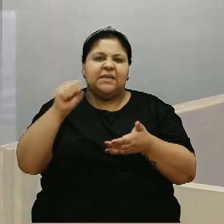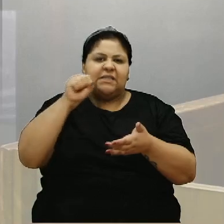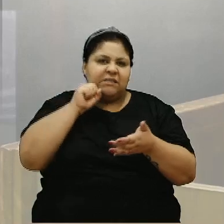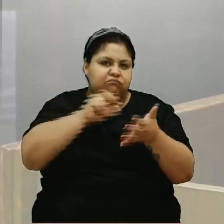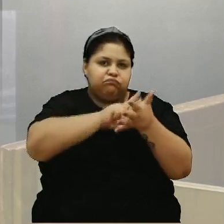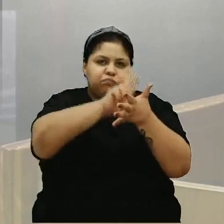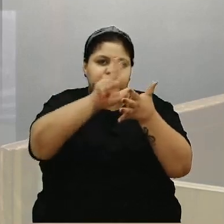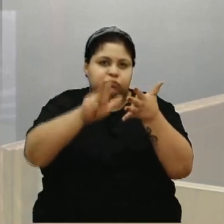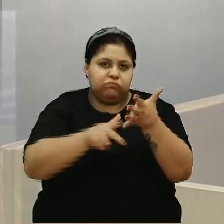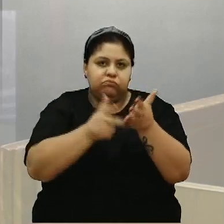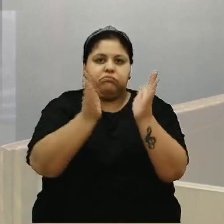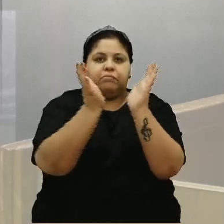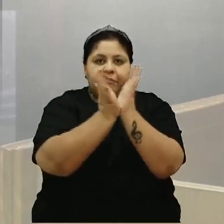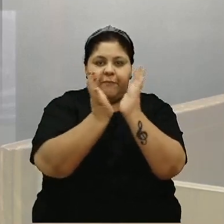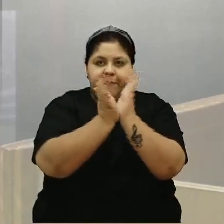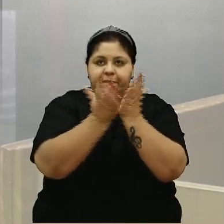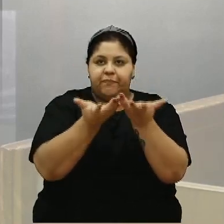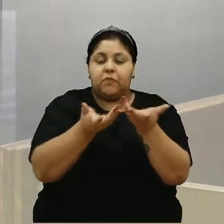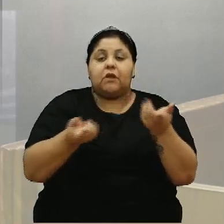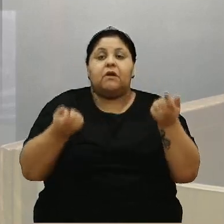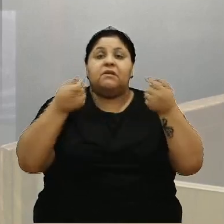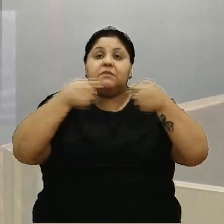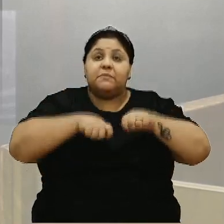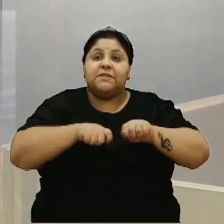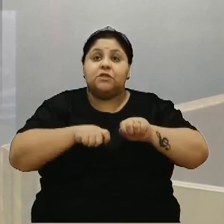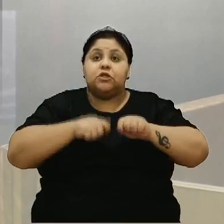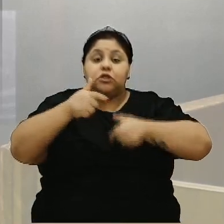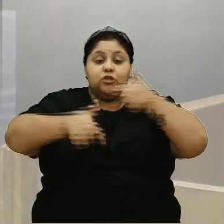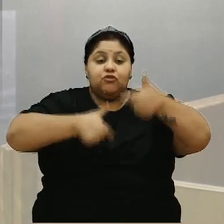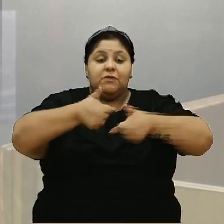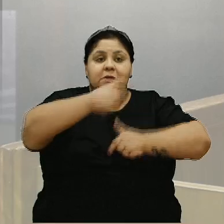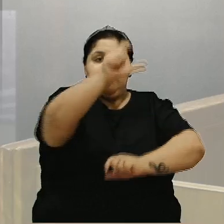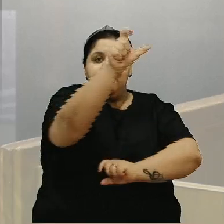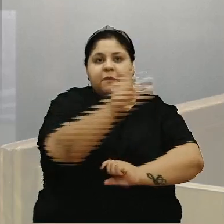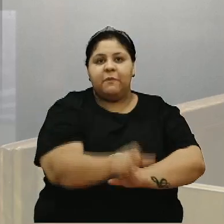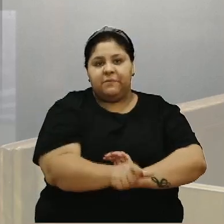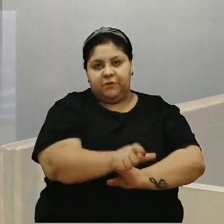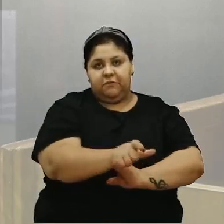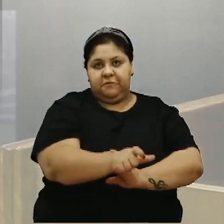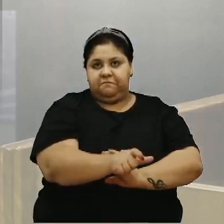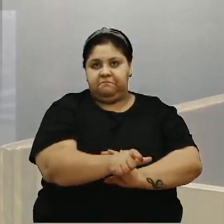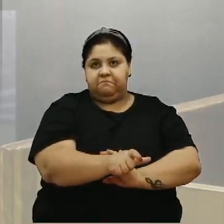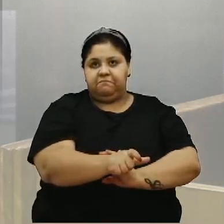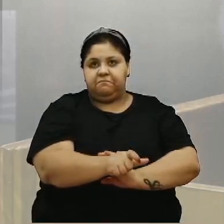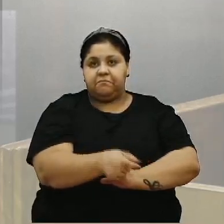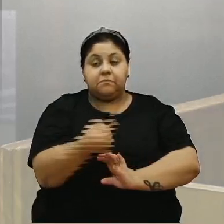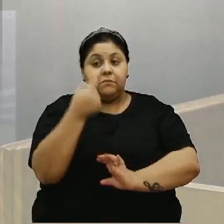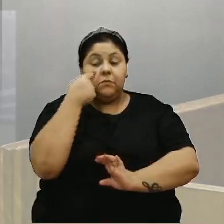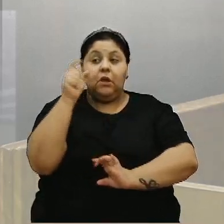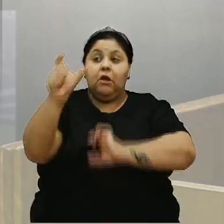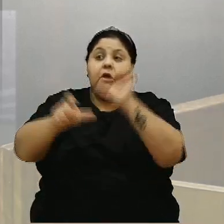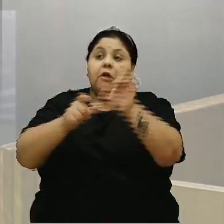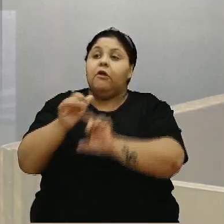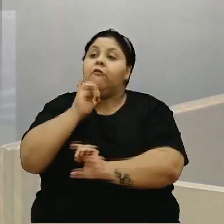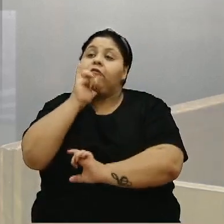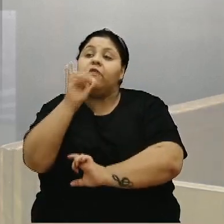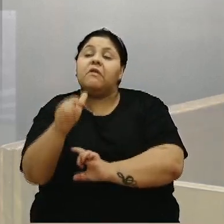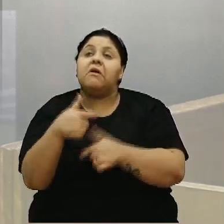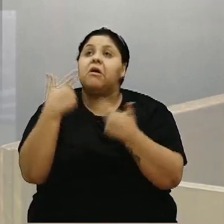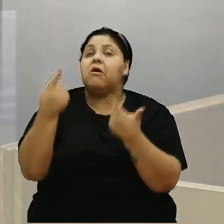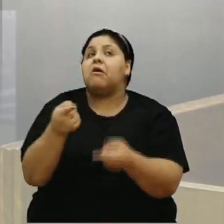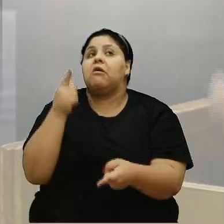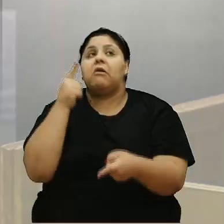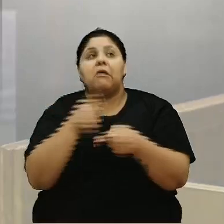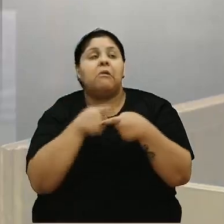brócolis, esses produtos precisam da mão de obra humana. E aí eu vejo gente que falava, porque